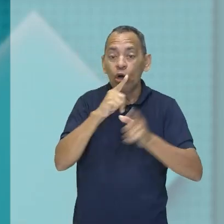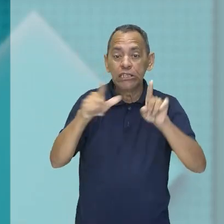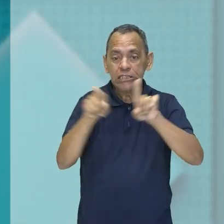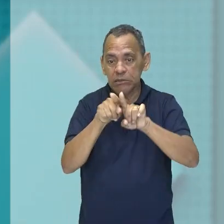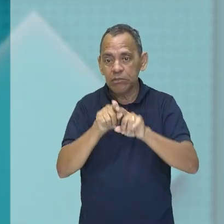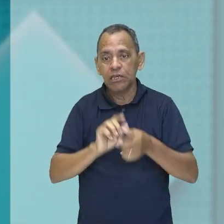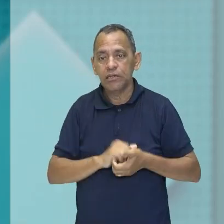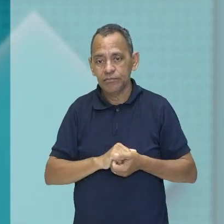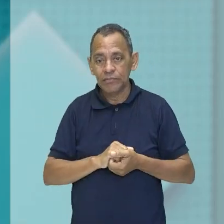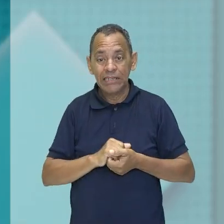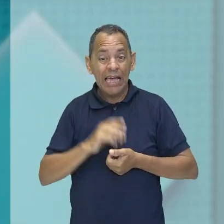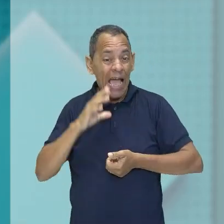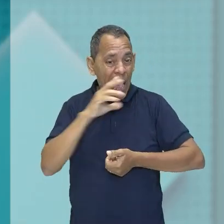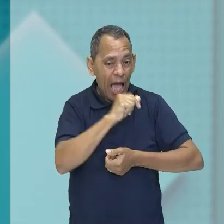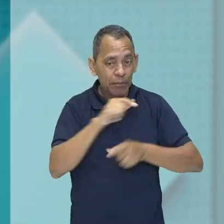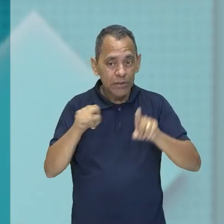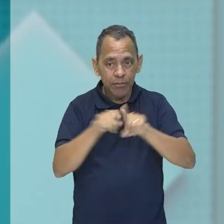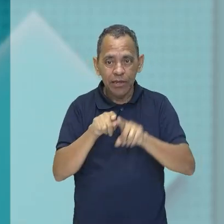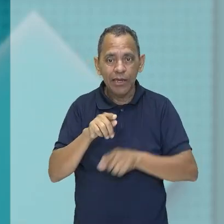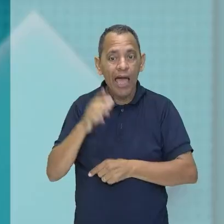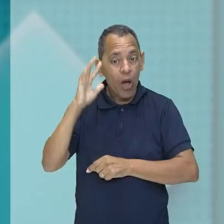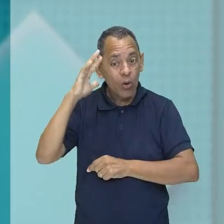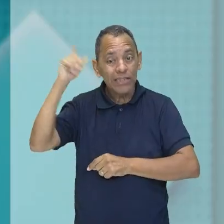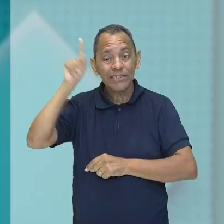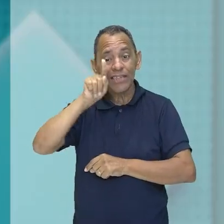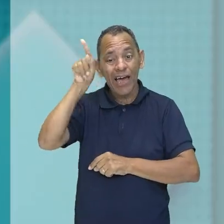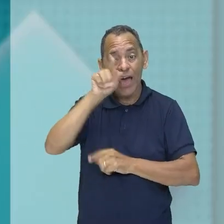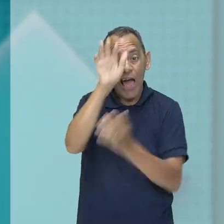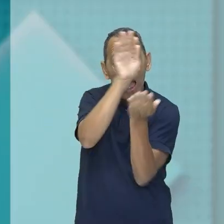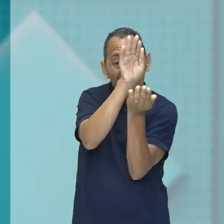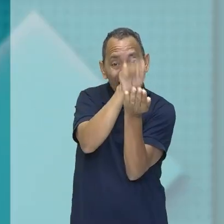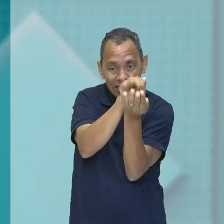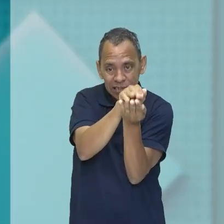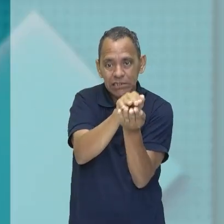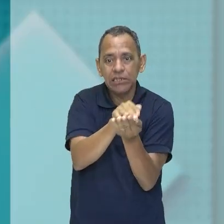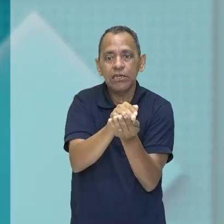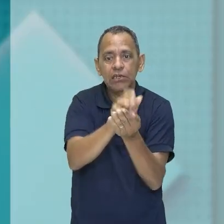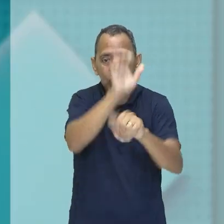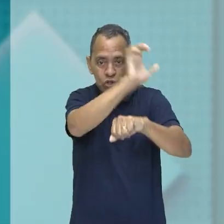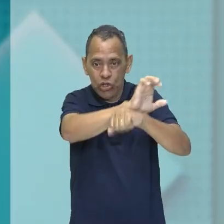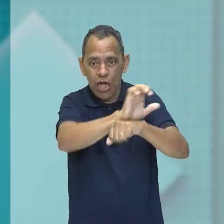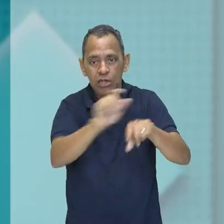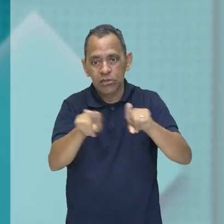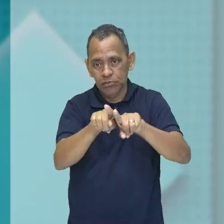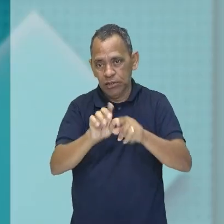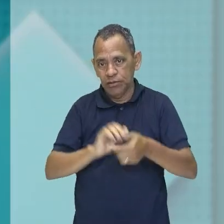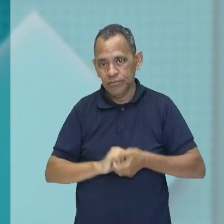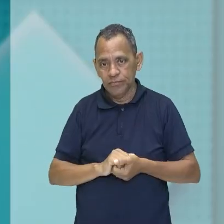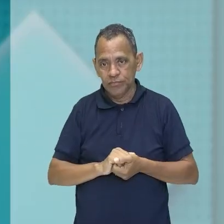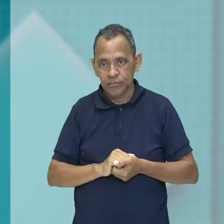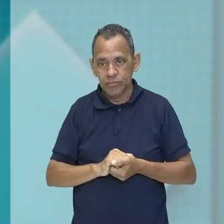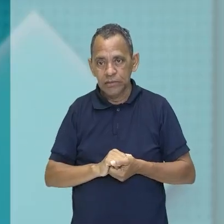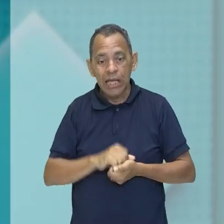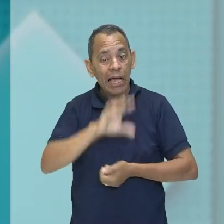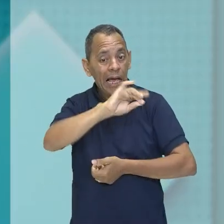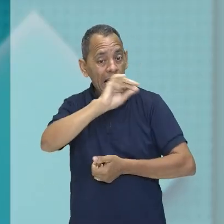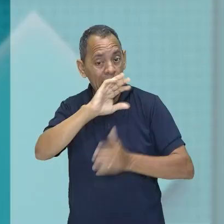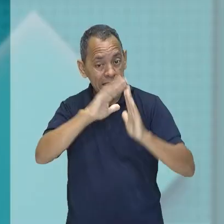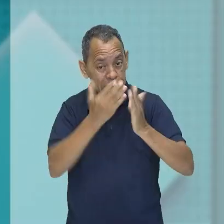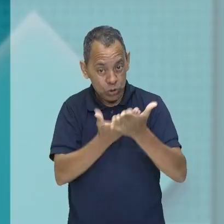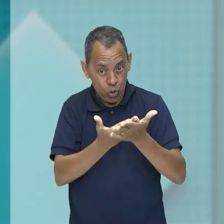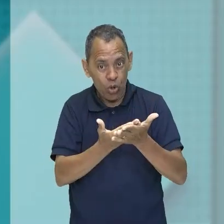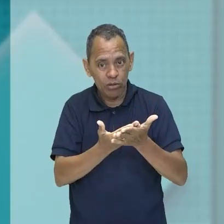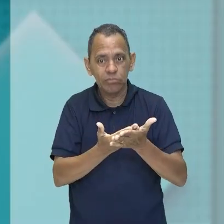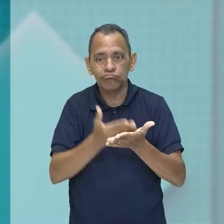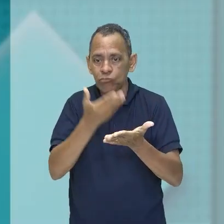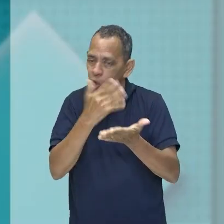em Recife. E também vocês observaram que nas escolas de samba também, cada escola de samba tem a